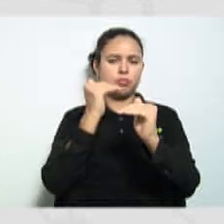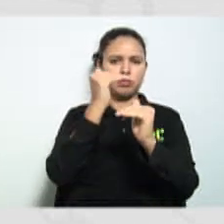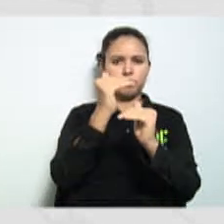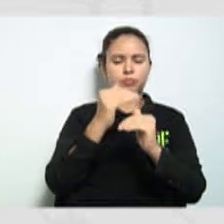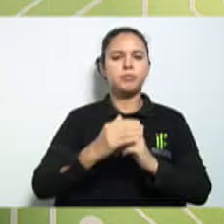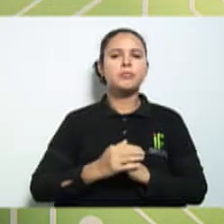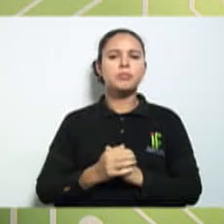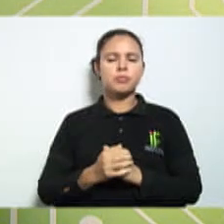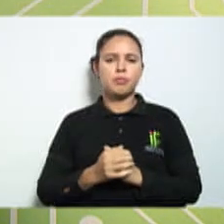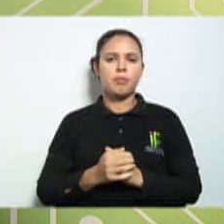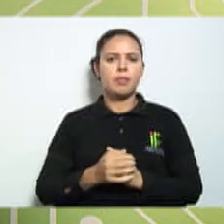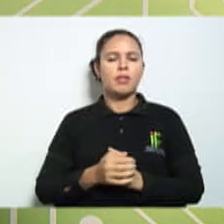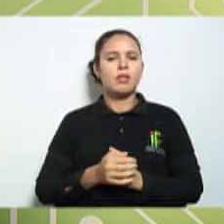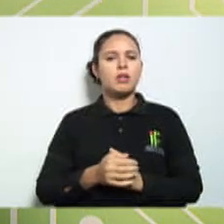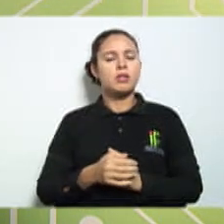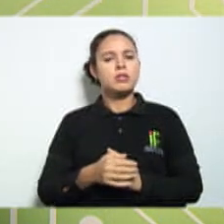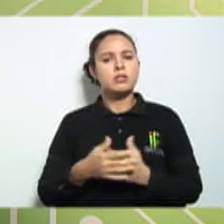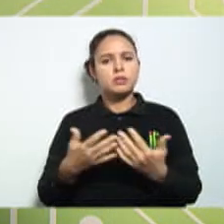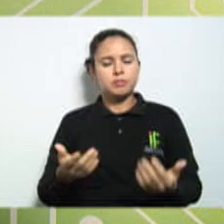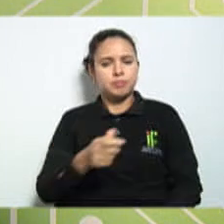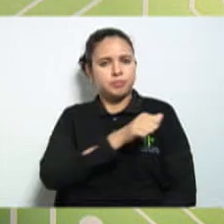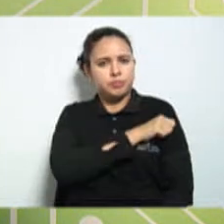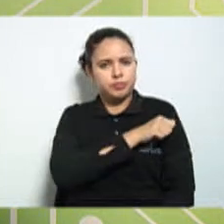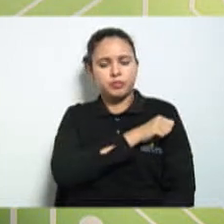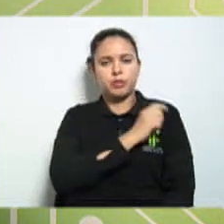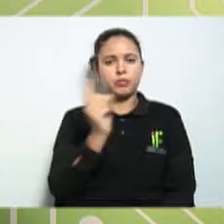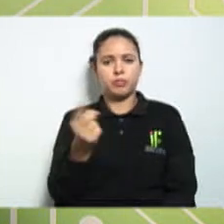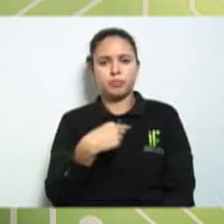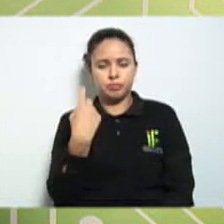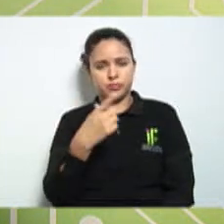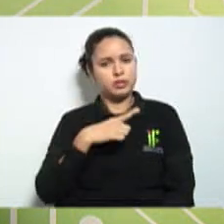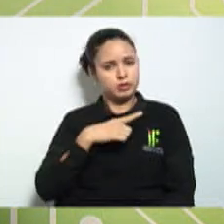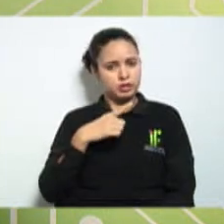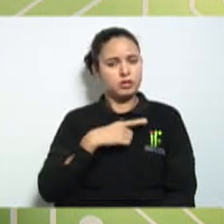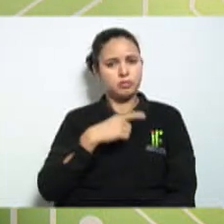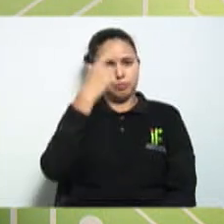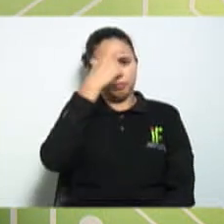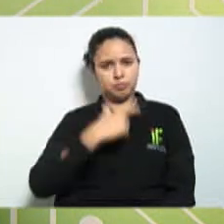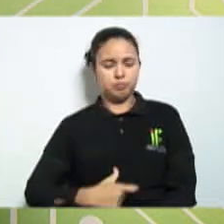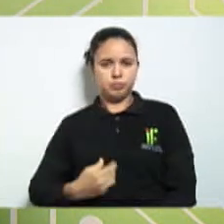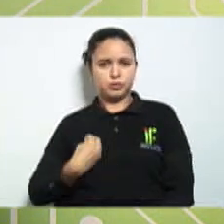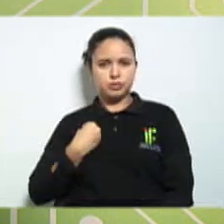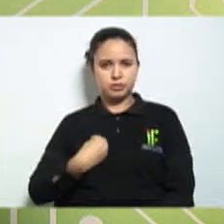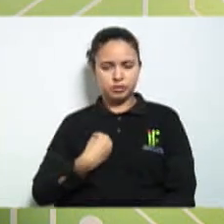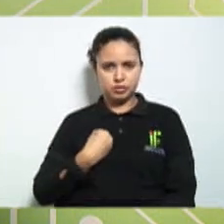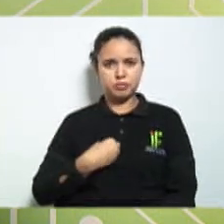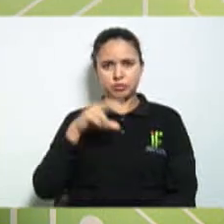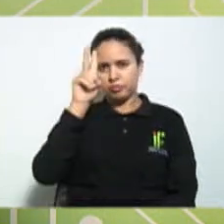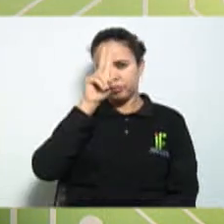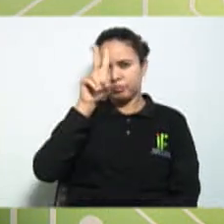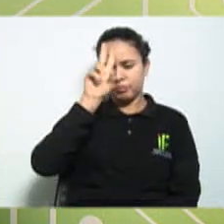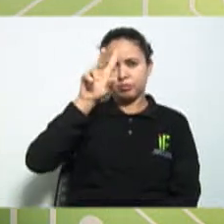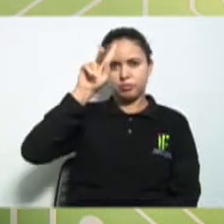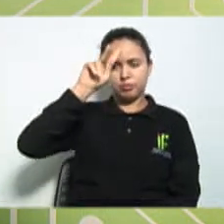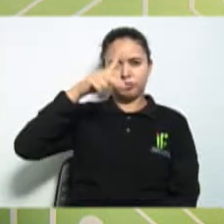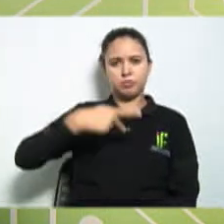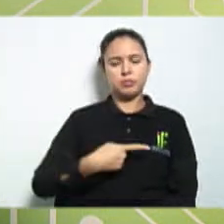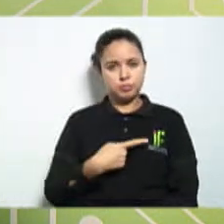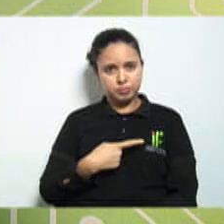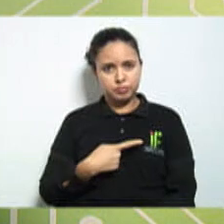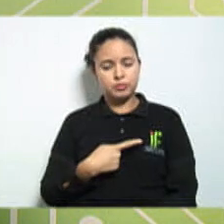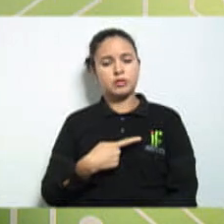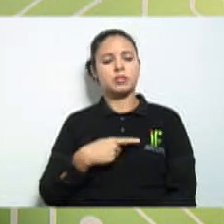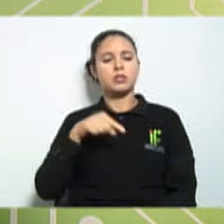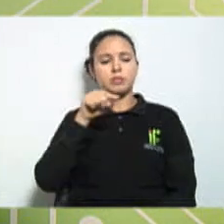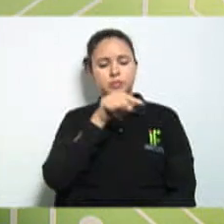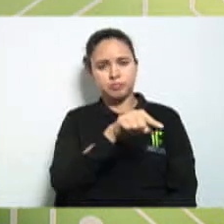comigo, alunos. Vamos lá. Nós temos uma história pessoal, certo? A empresa, a cooperativa,